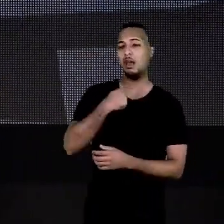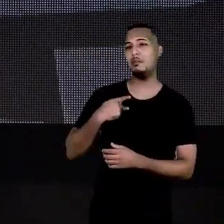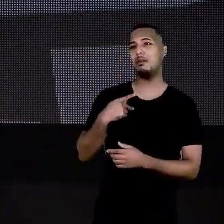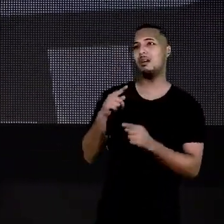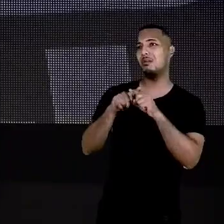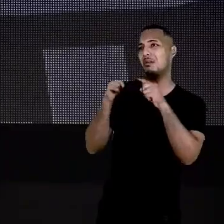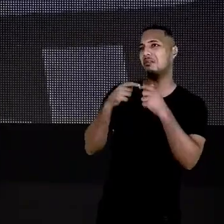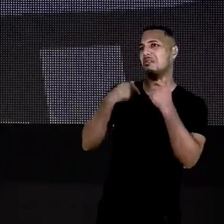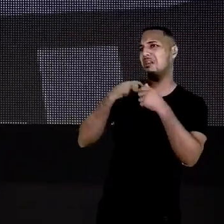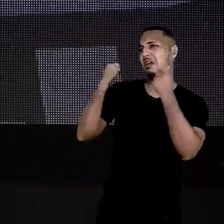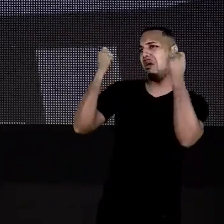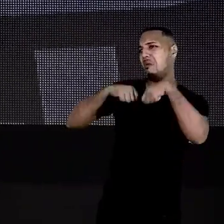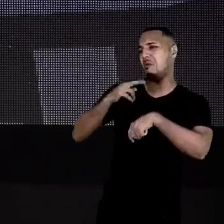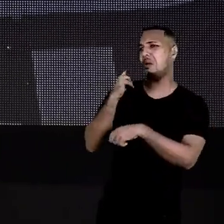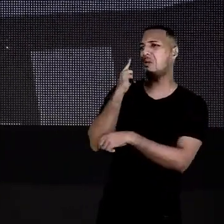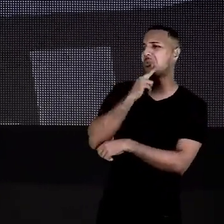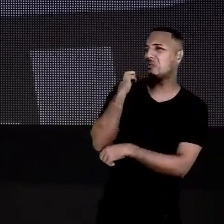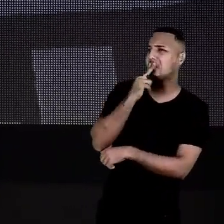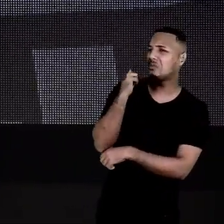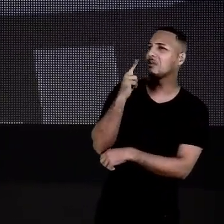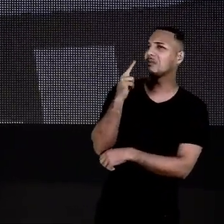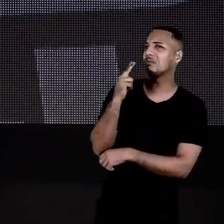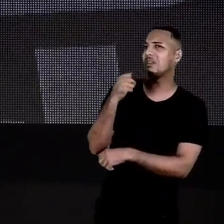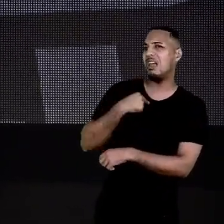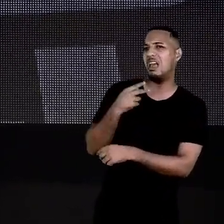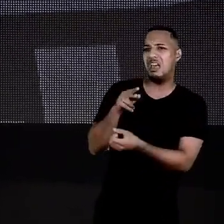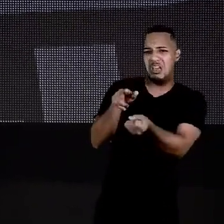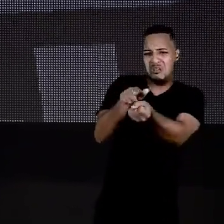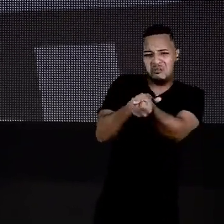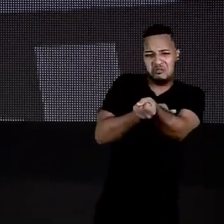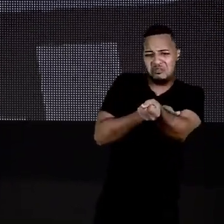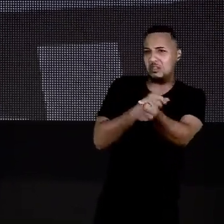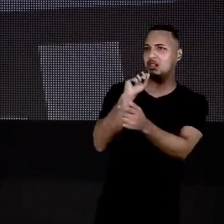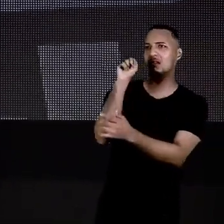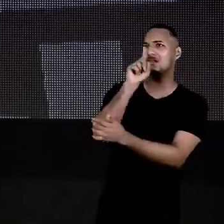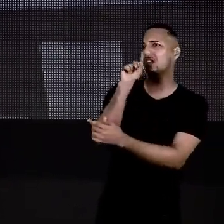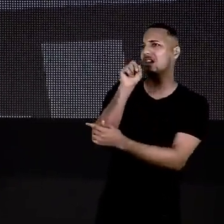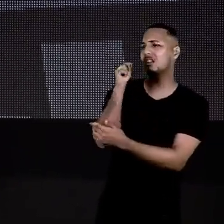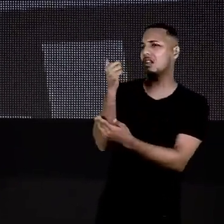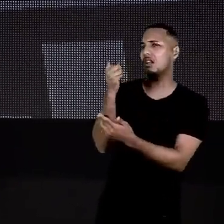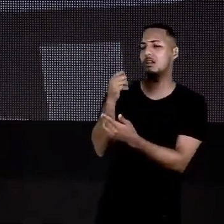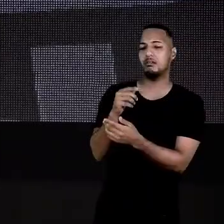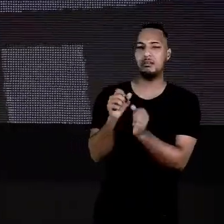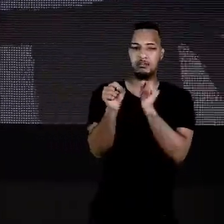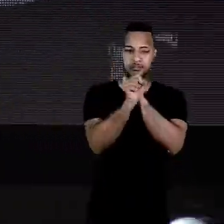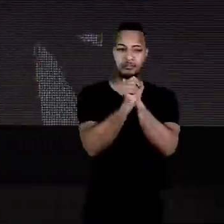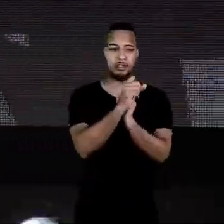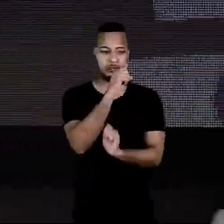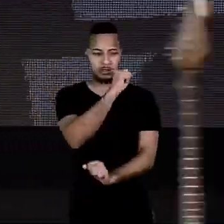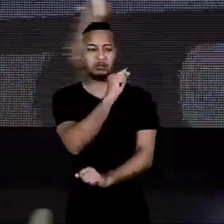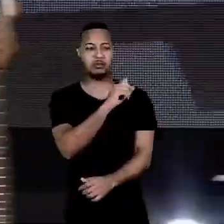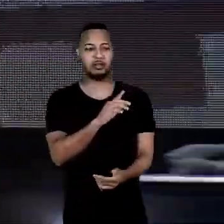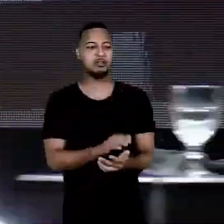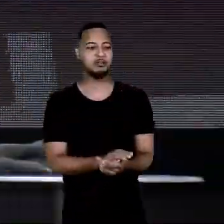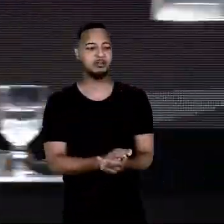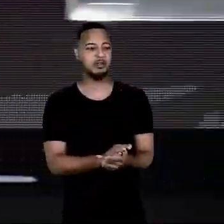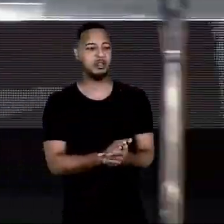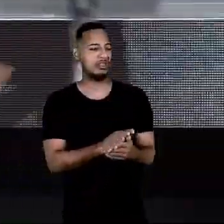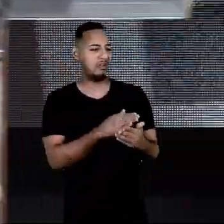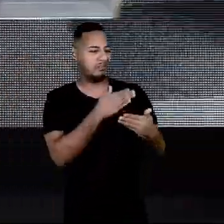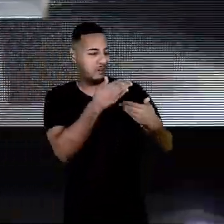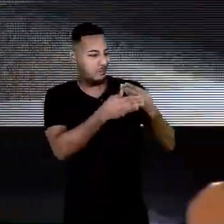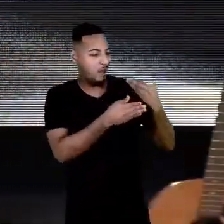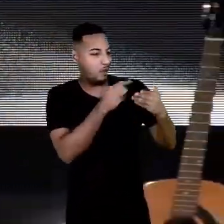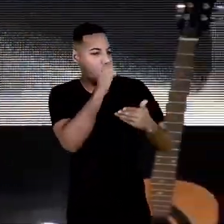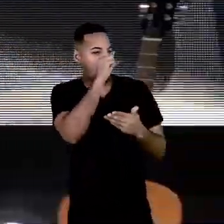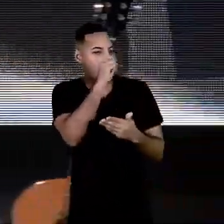eu posso fumar, pastor? Eu não vou me viciar. Espera só mais um pouquinho. É isso que o diabo faz a gente pensar.